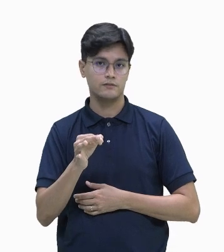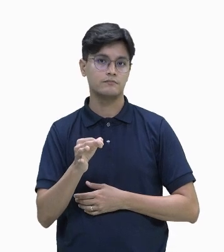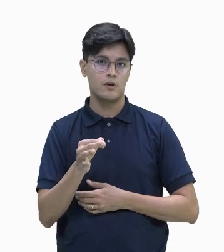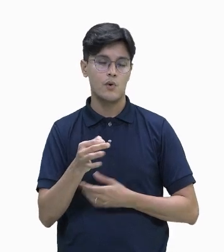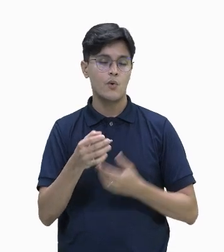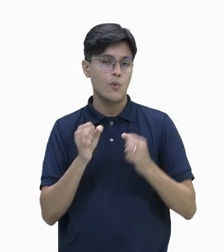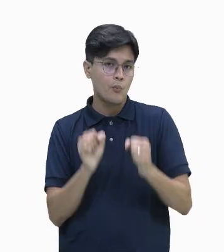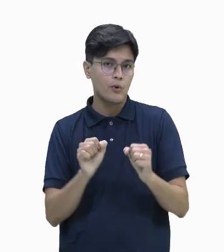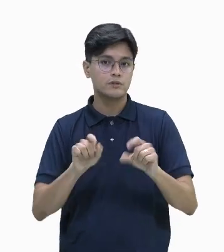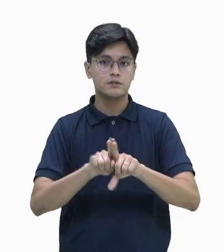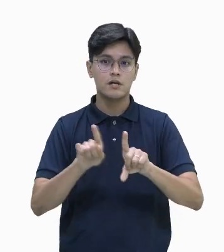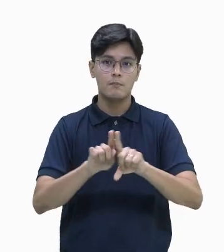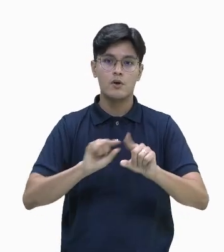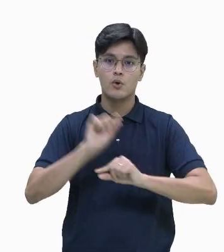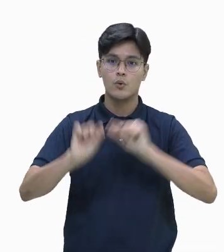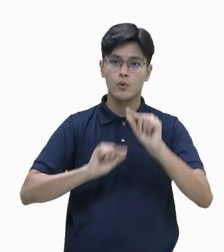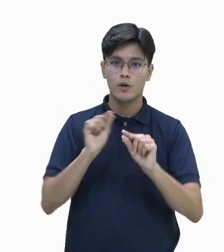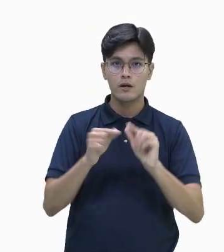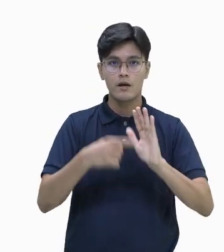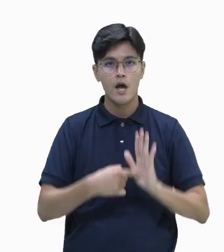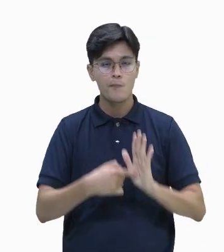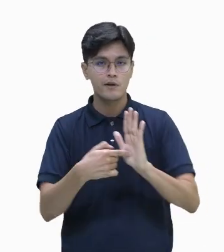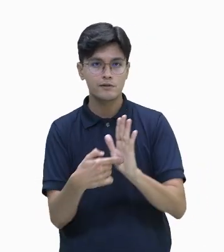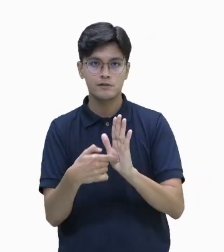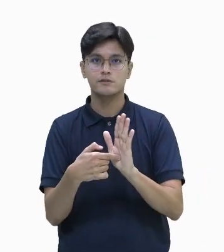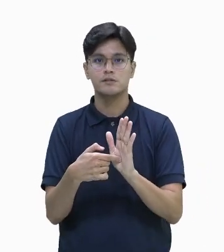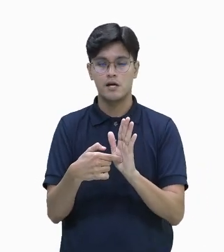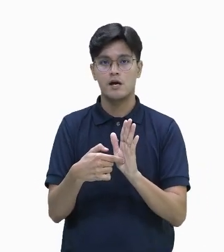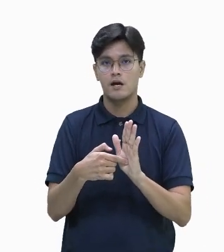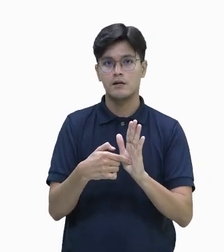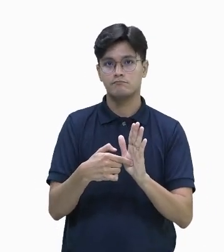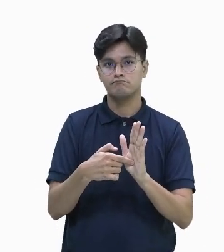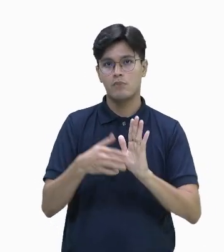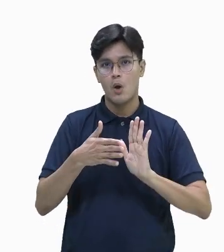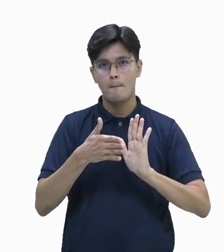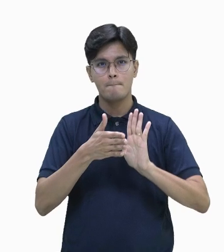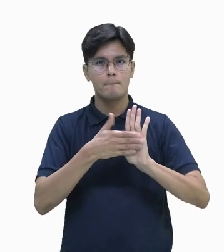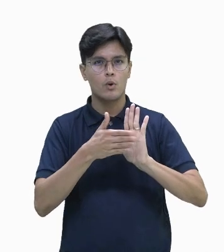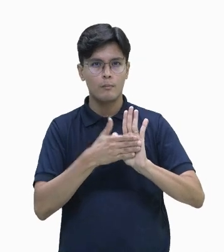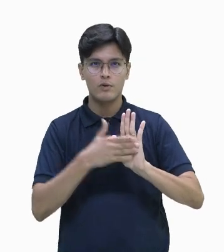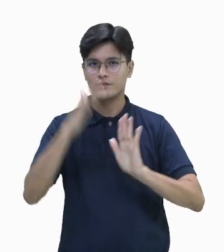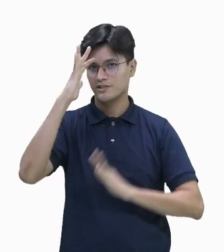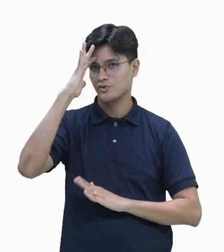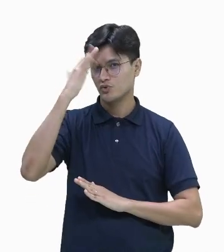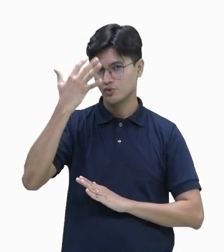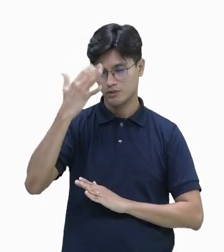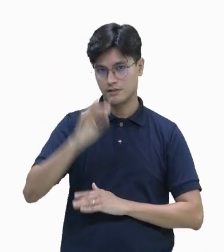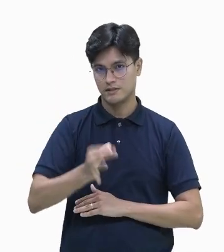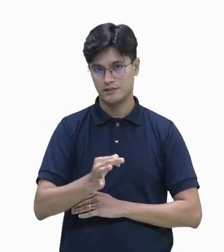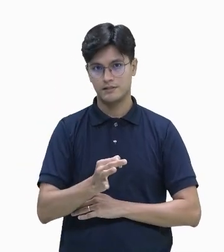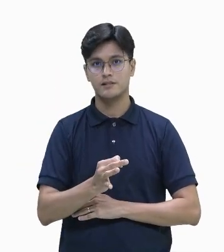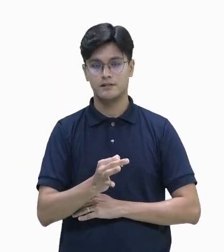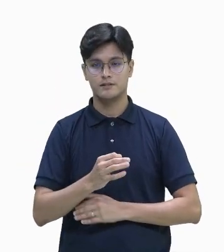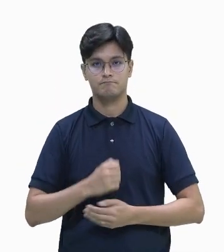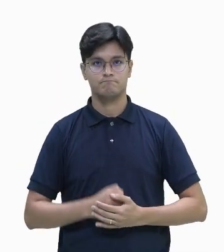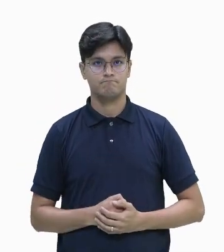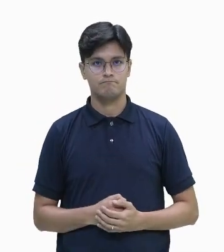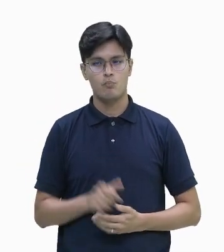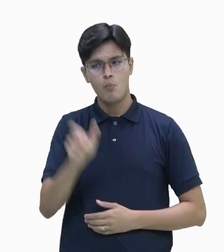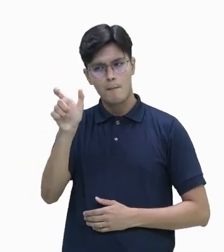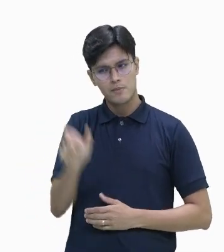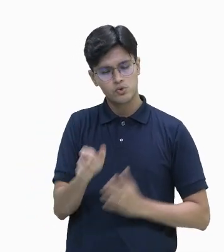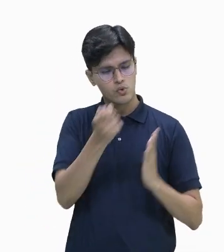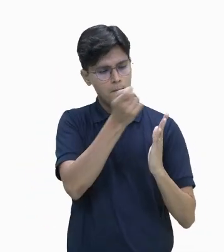pode, inclusive, apresentar sugestões de intervenção. Um articulista